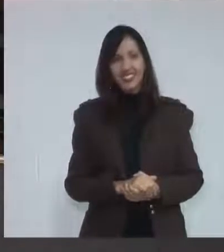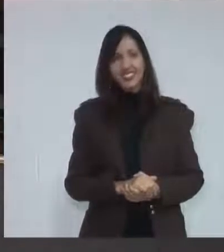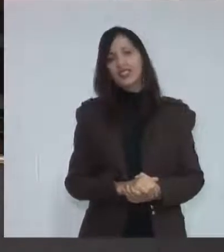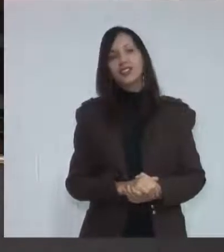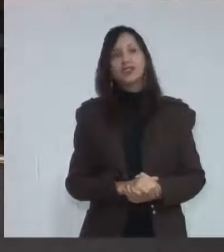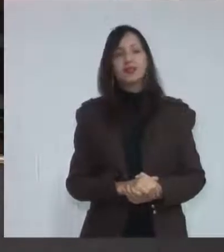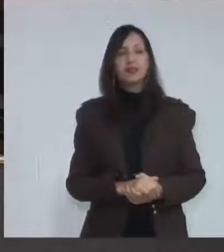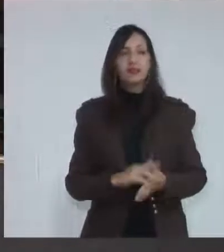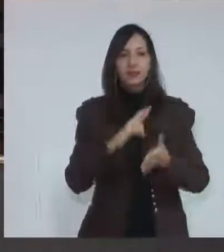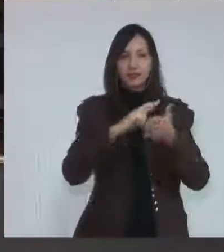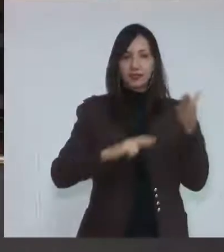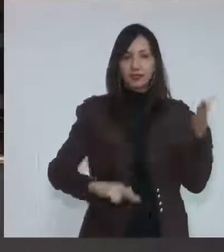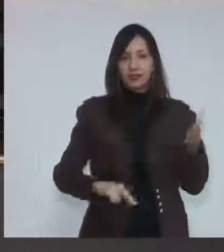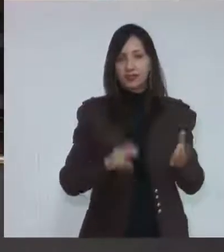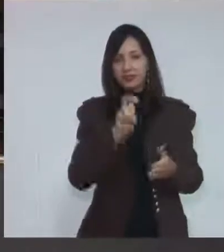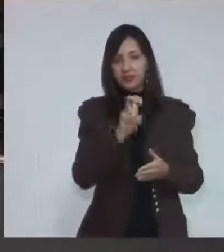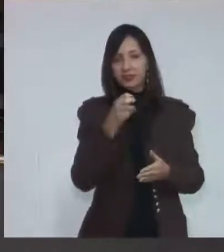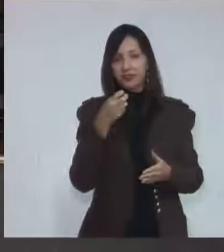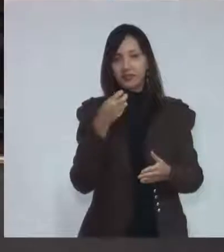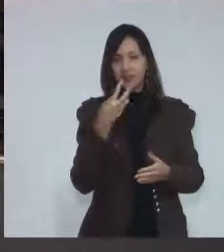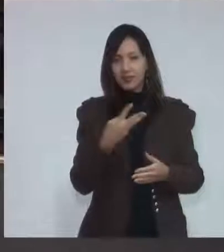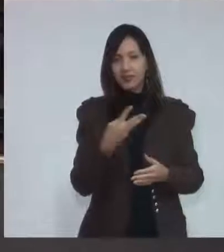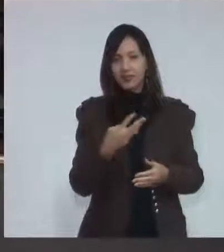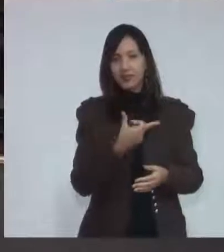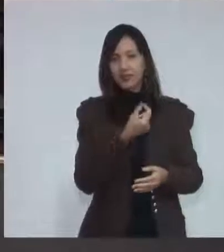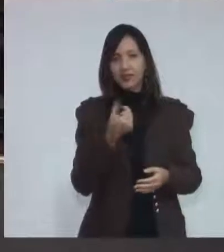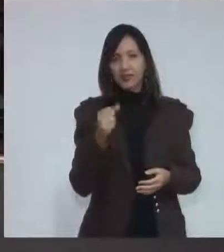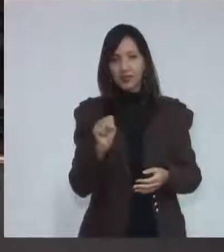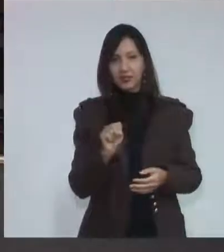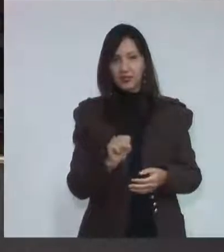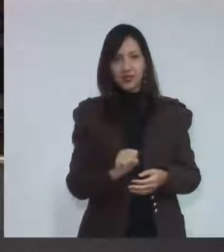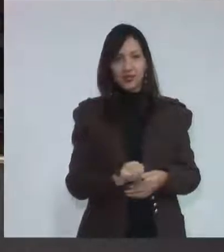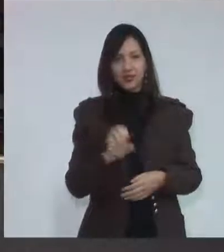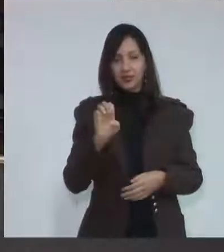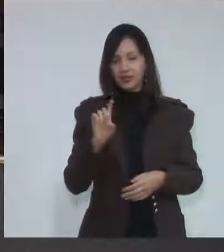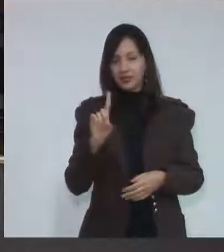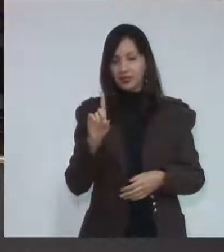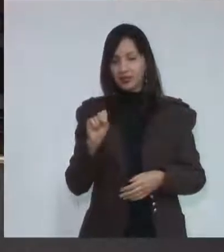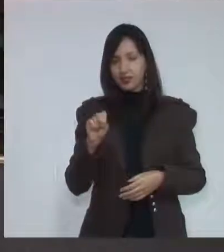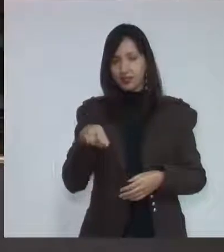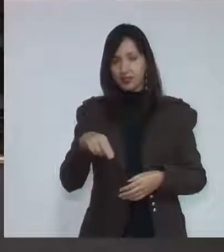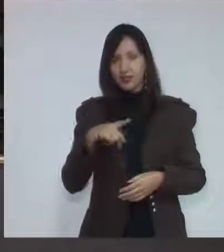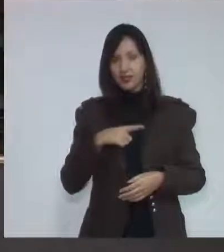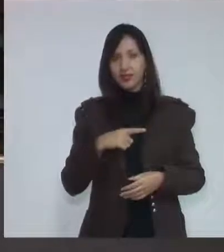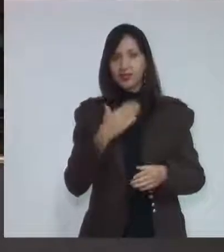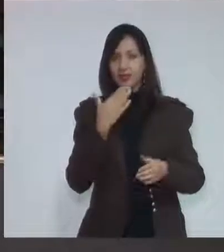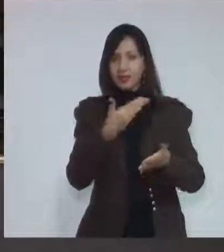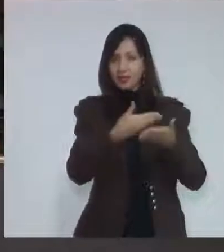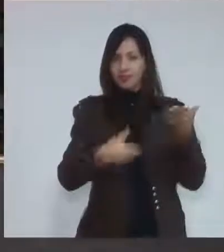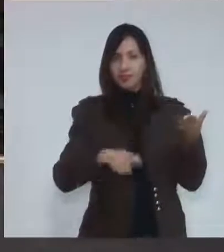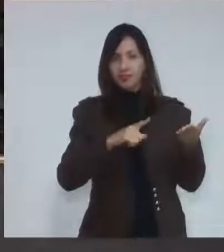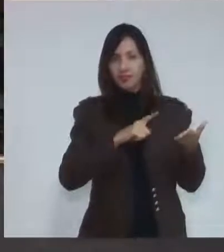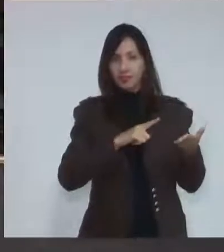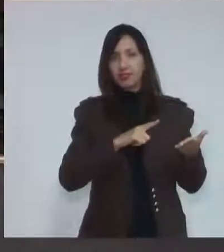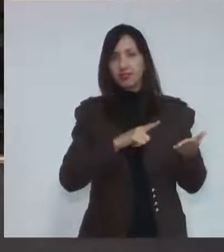Requerimento número 53, 2018. Autoria vereador Edson PC. Requeremos nos termos constitucionais, legais e regimentais, digne-se adotar a mesa oficial